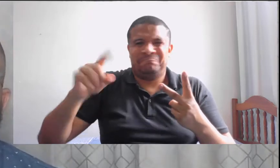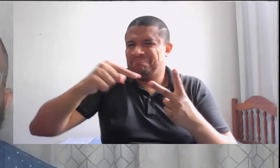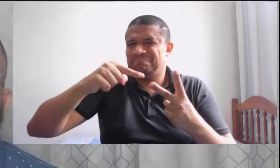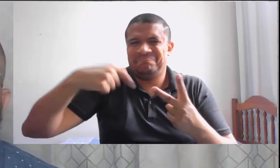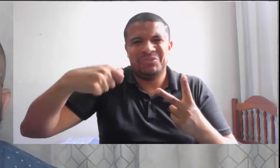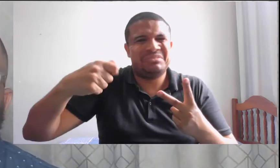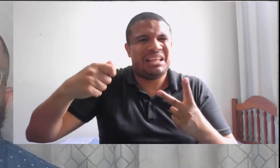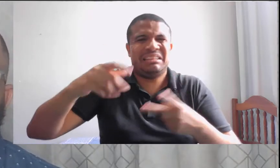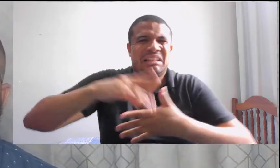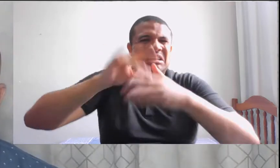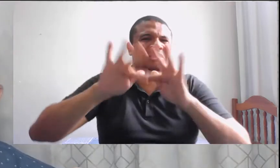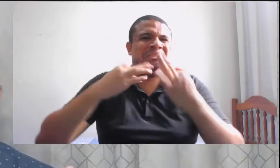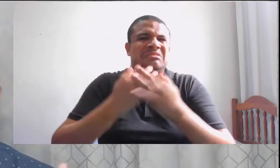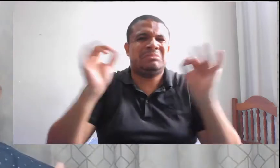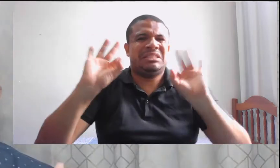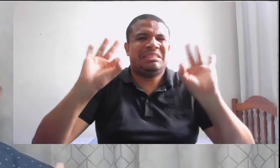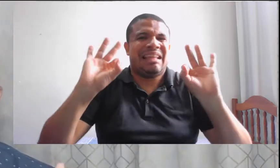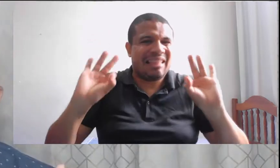reinando sobre a casa dele.